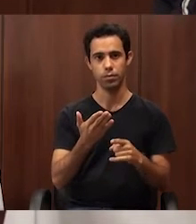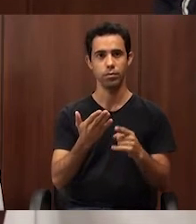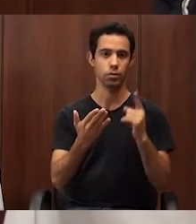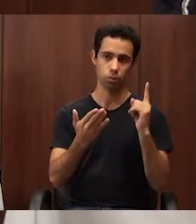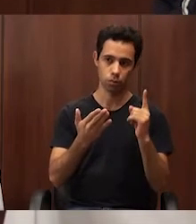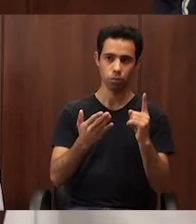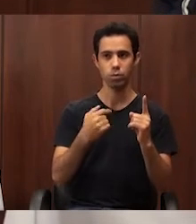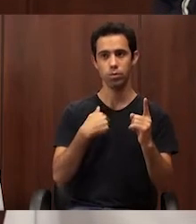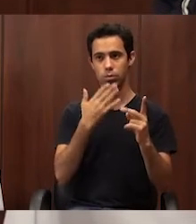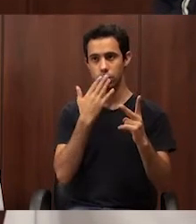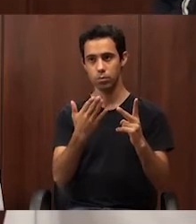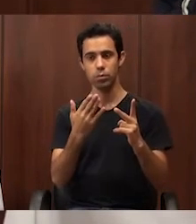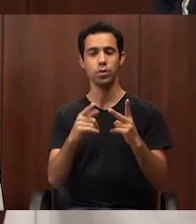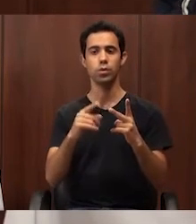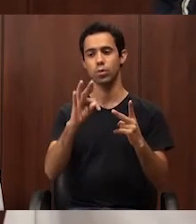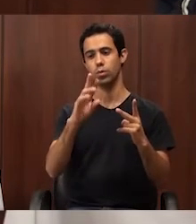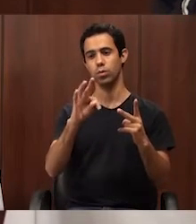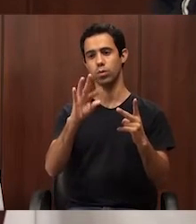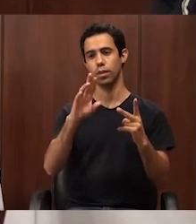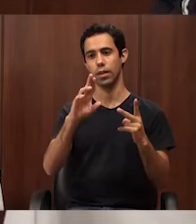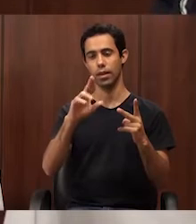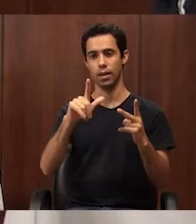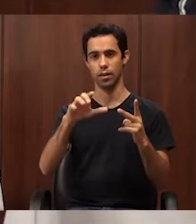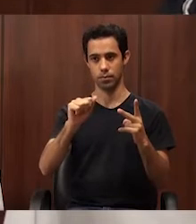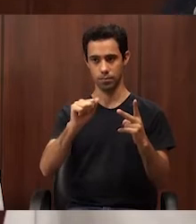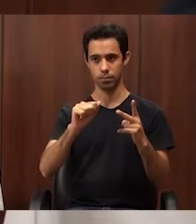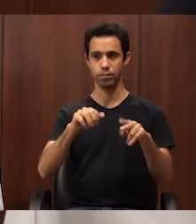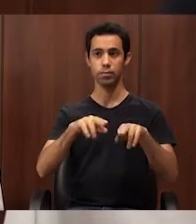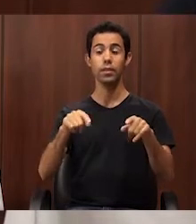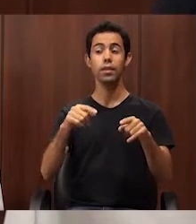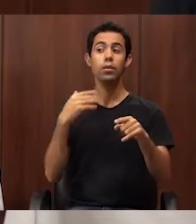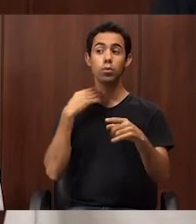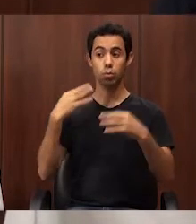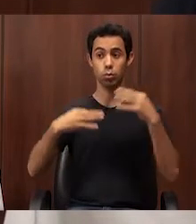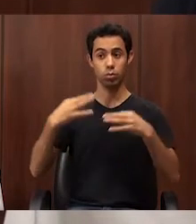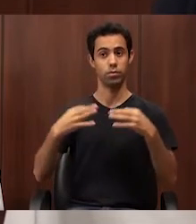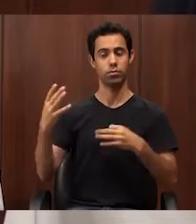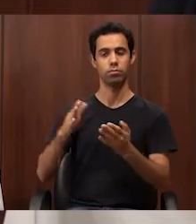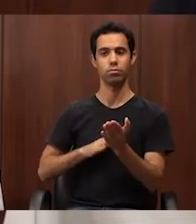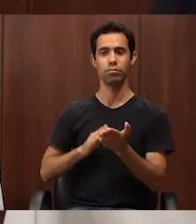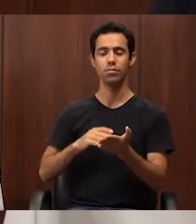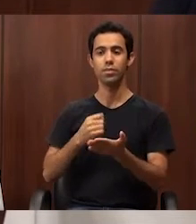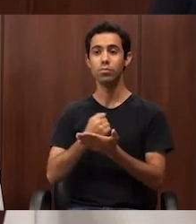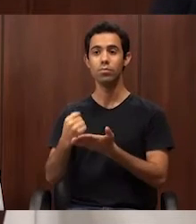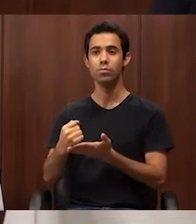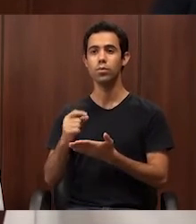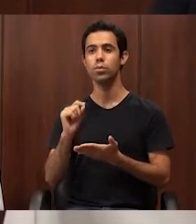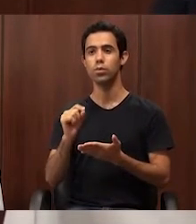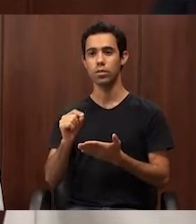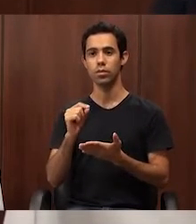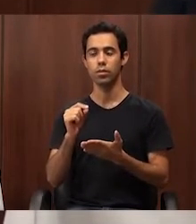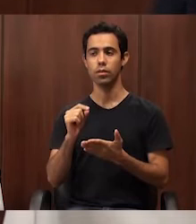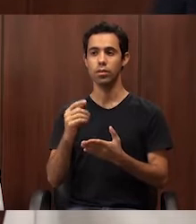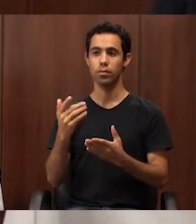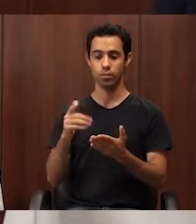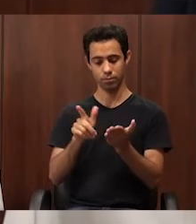uma determinada tutela, transita em julgado em relação a uma determinada tutela. Aí é o tal negócio,